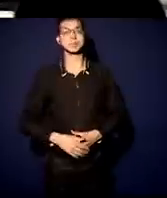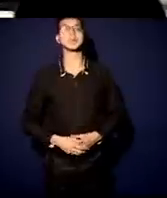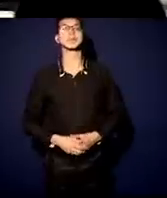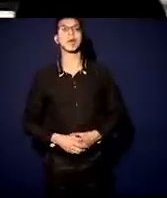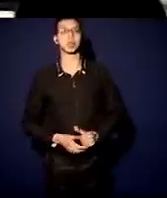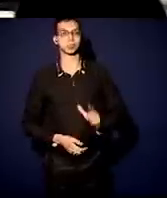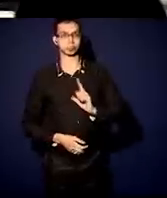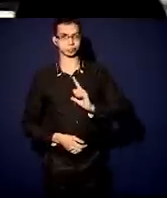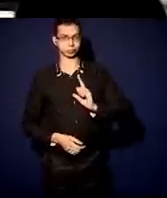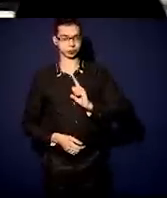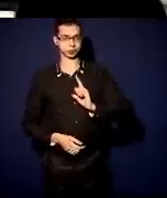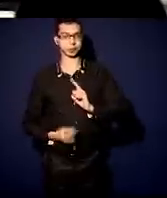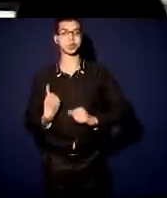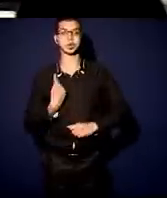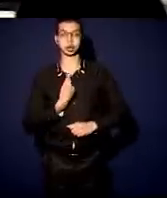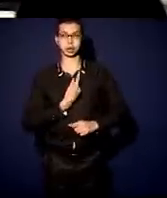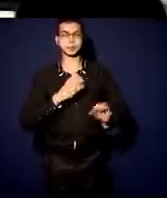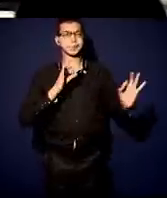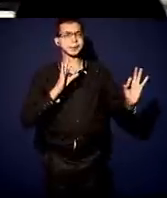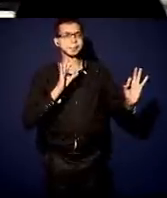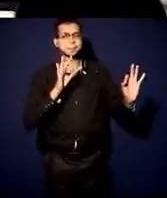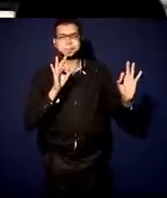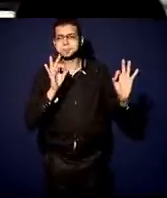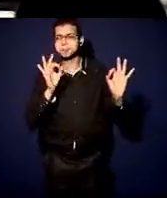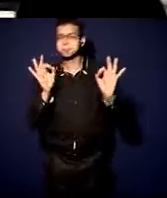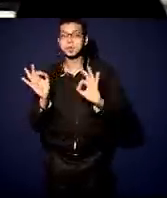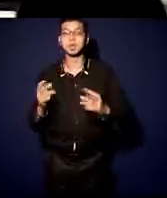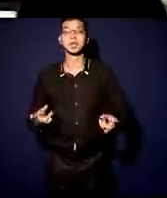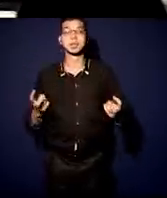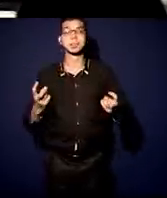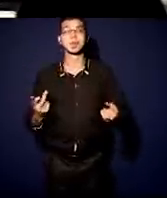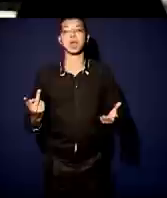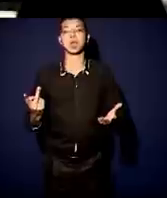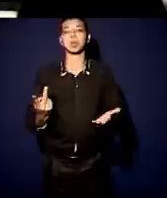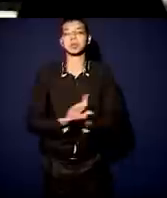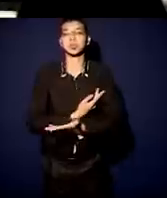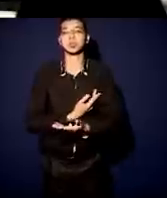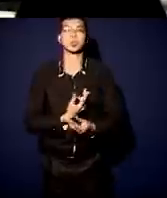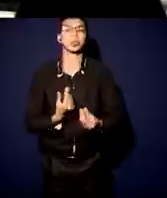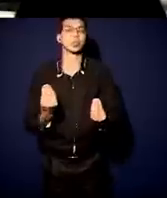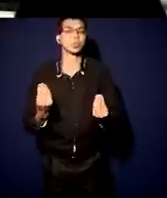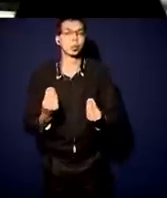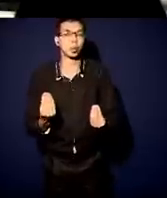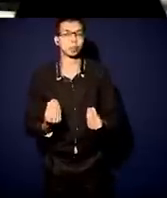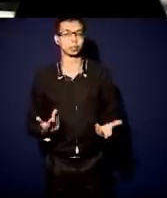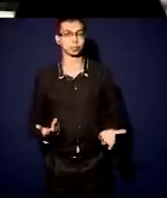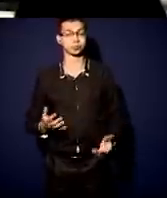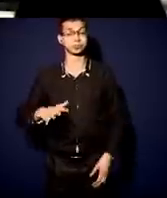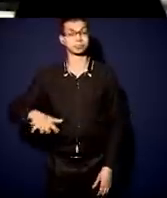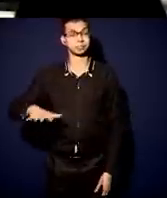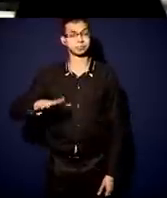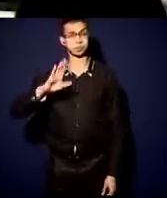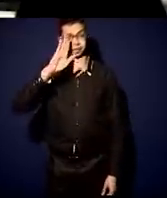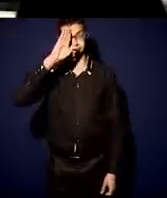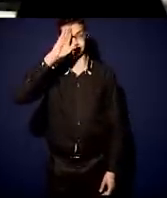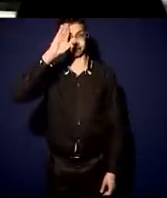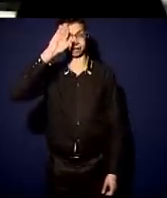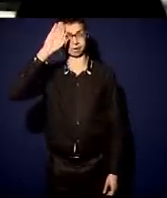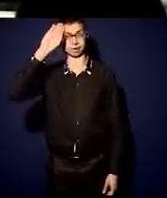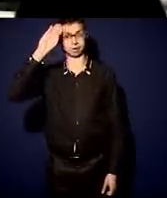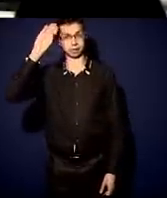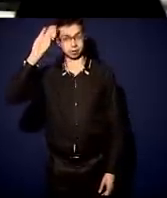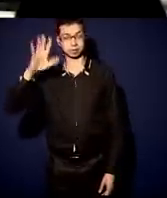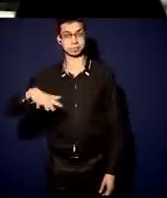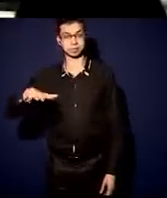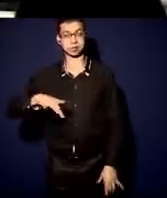acontece que nós acompanhamos ela acontece assim é num ambiente meio acadêmico intelectual